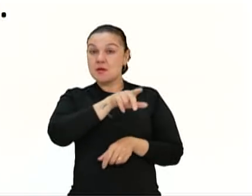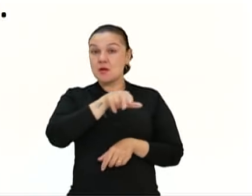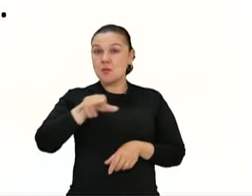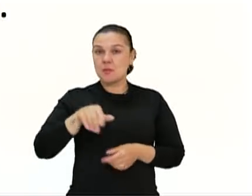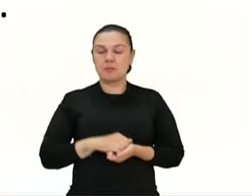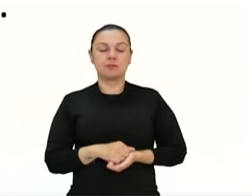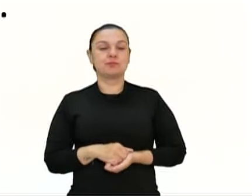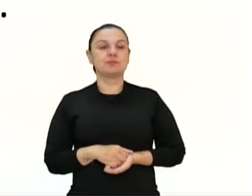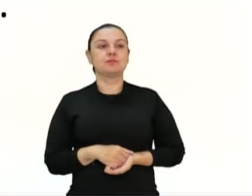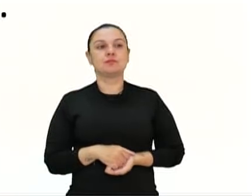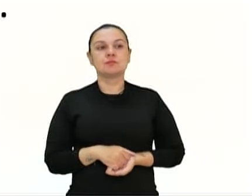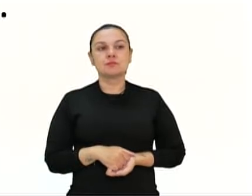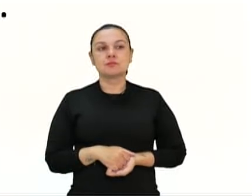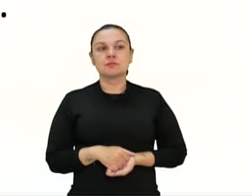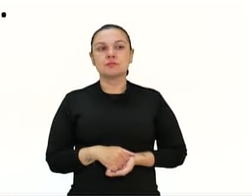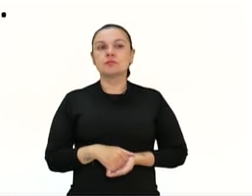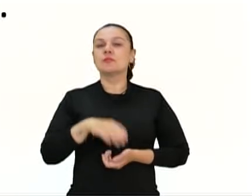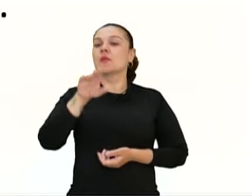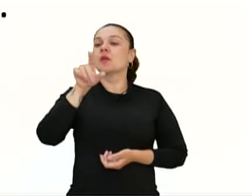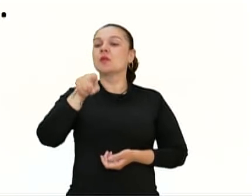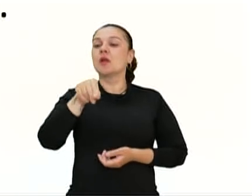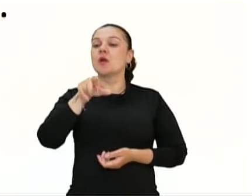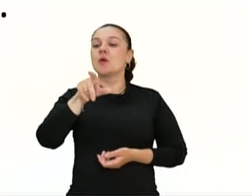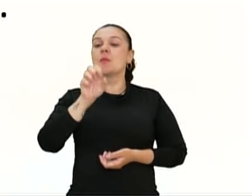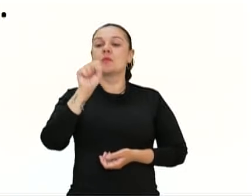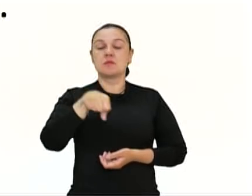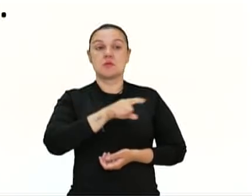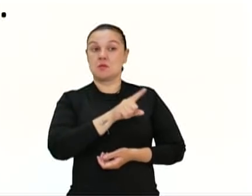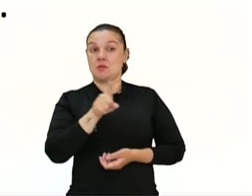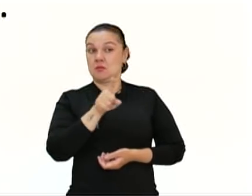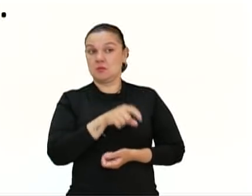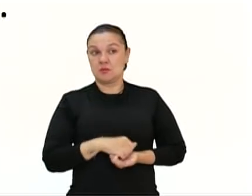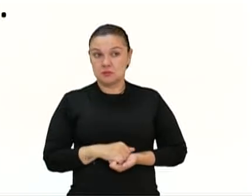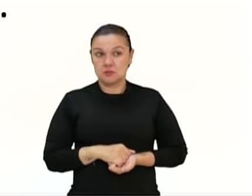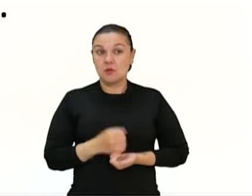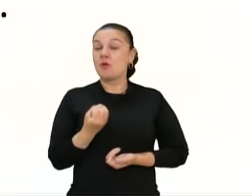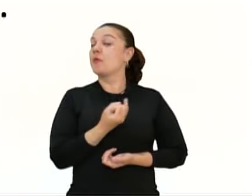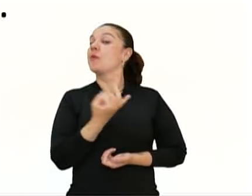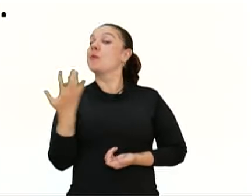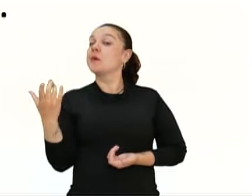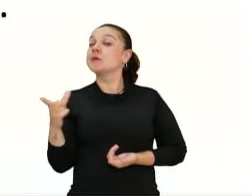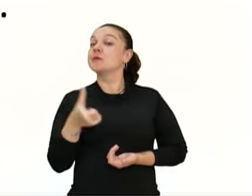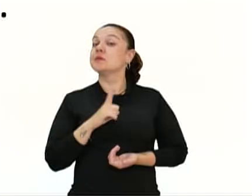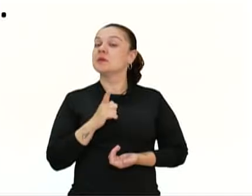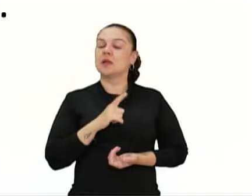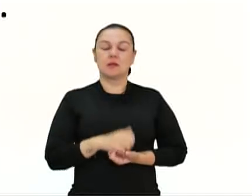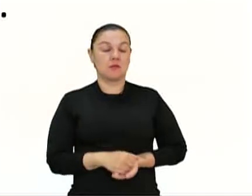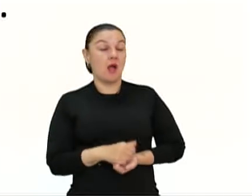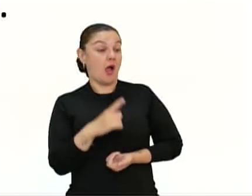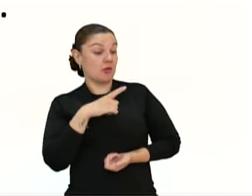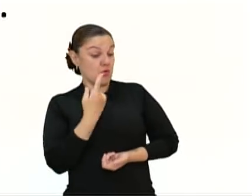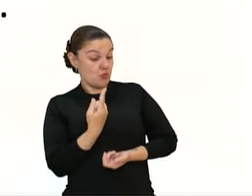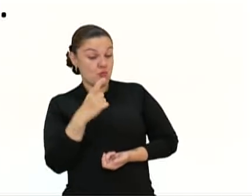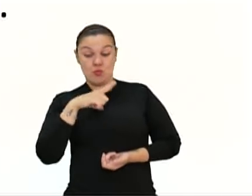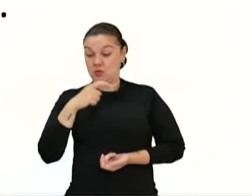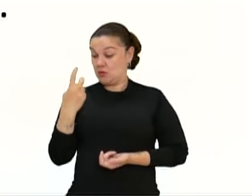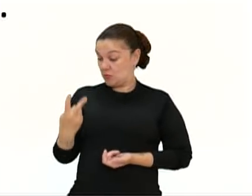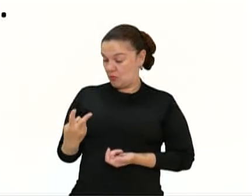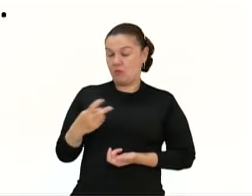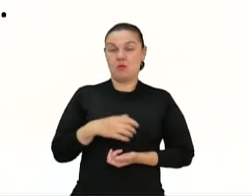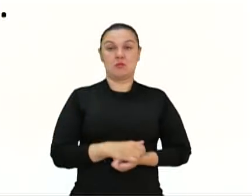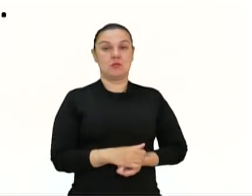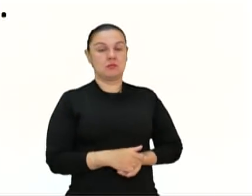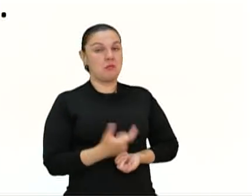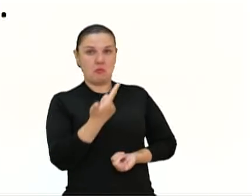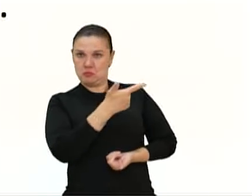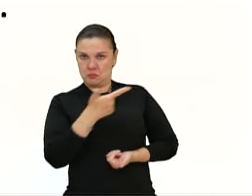cheguei lá para o Wilton, você tem irmãos? Ele respondeu sim ou não. Quantos irmãos você tem? Ah, eu tenho 1, eu tenho 2, eu tenho